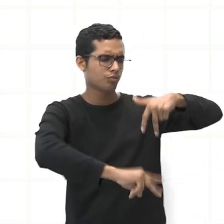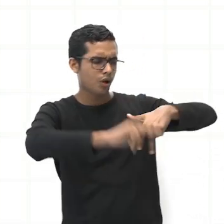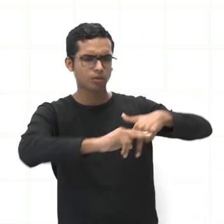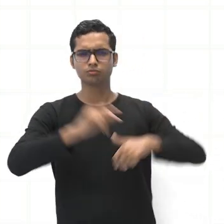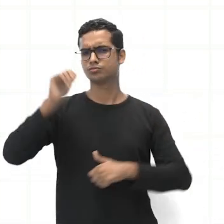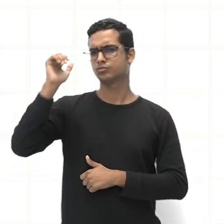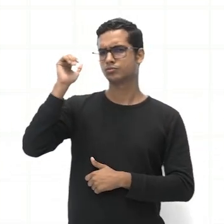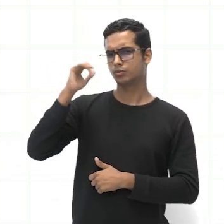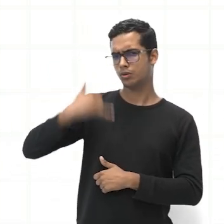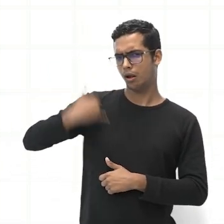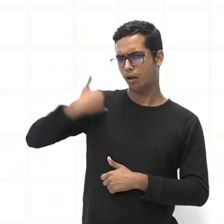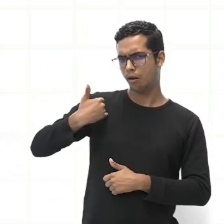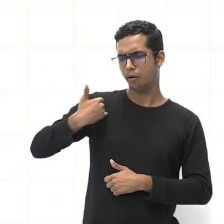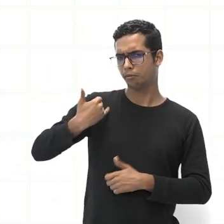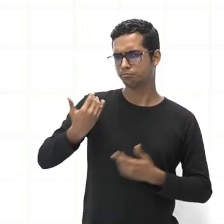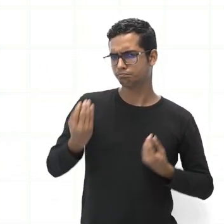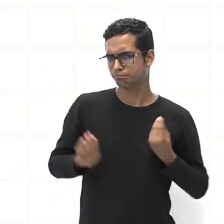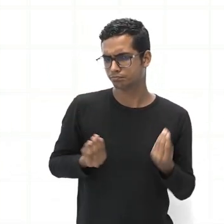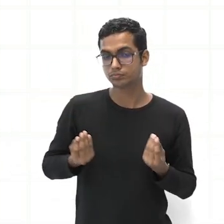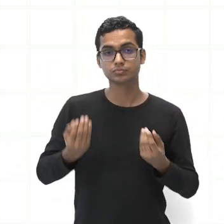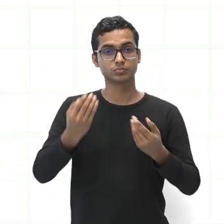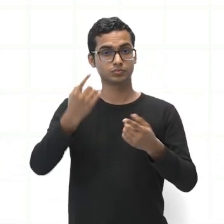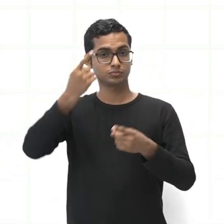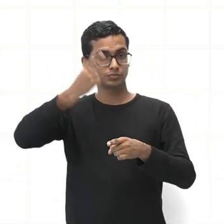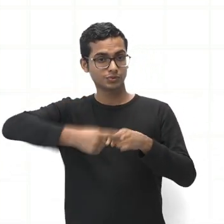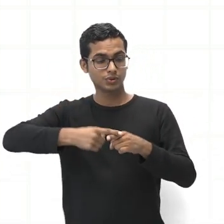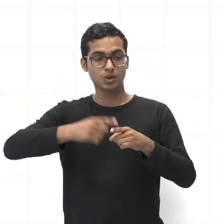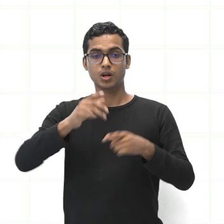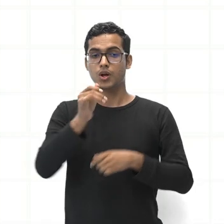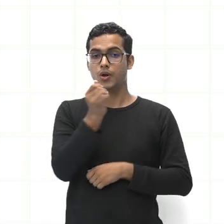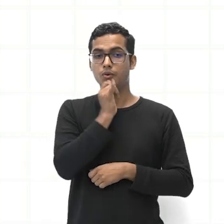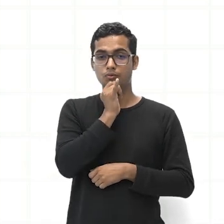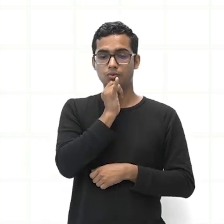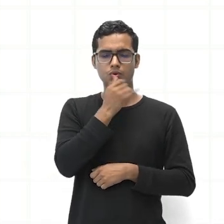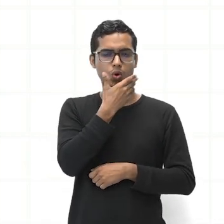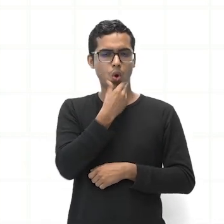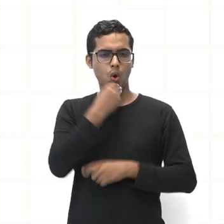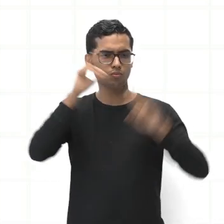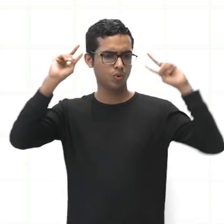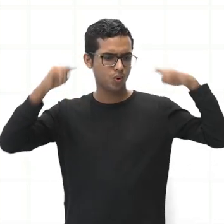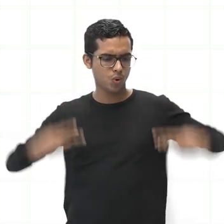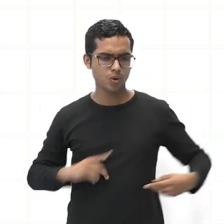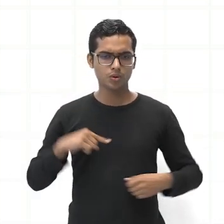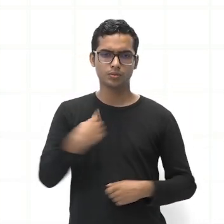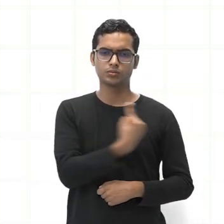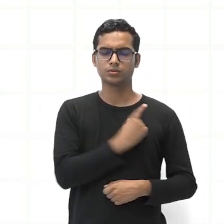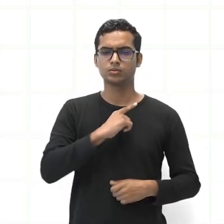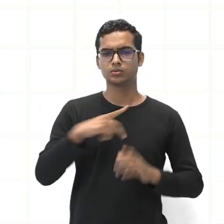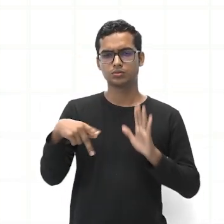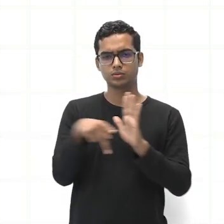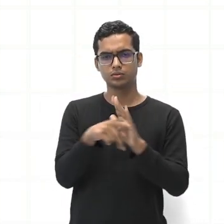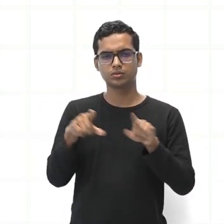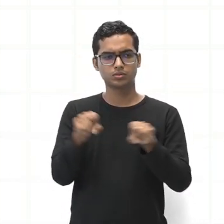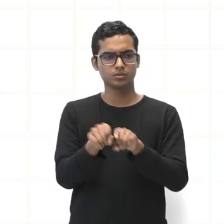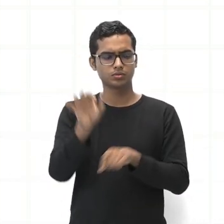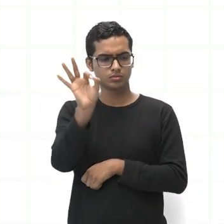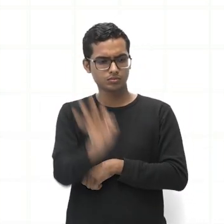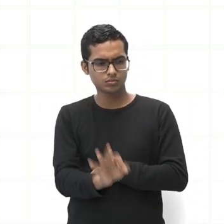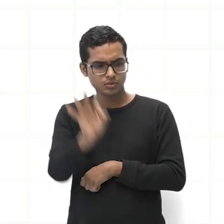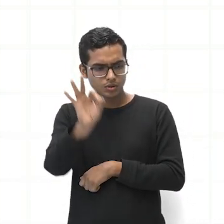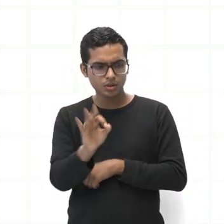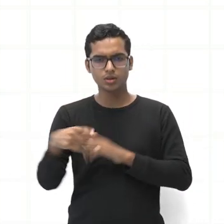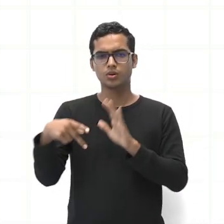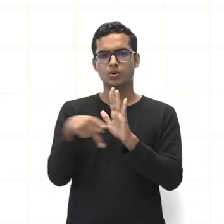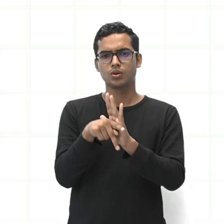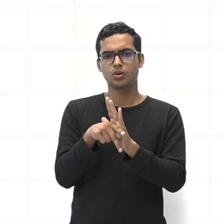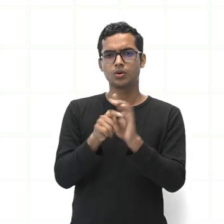idade? Porque os homens, por exemplo, têm uma taxa metabólica basal maior do